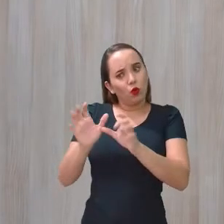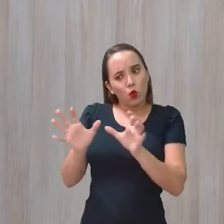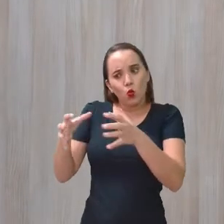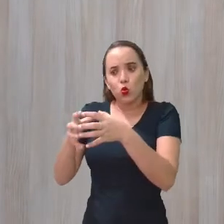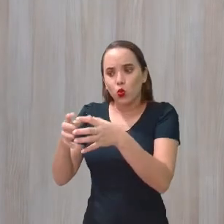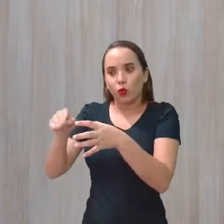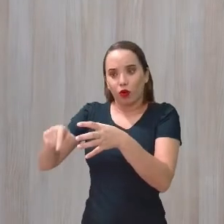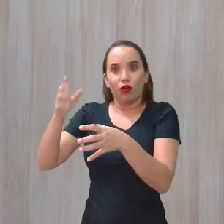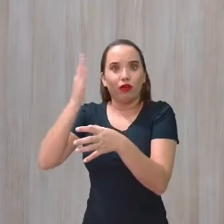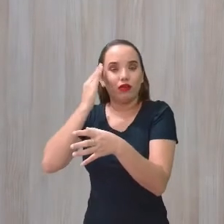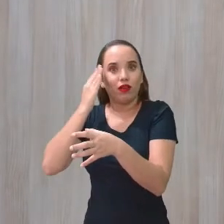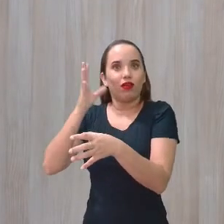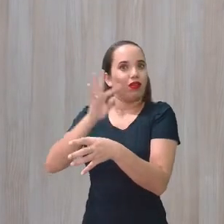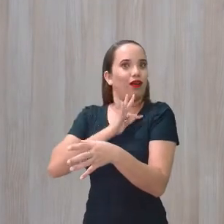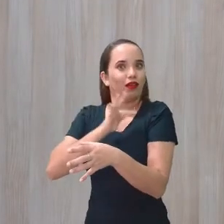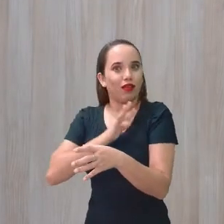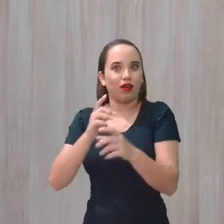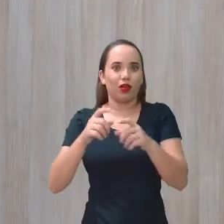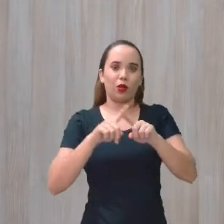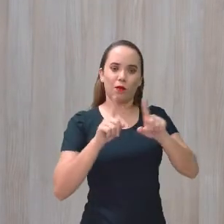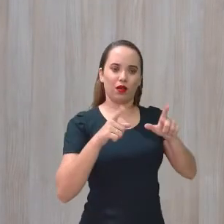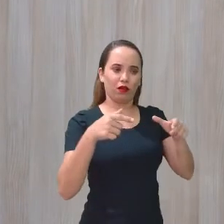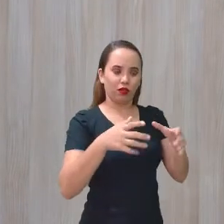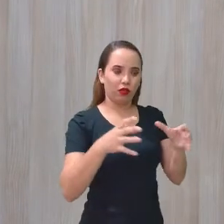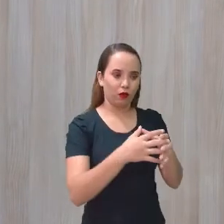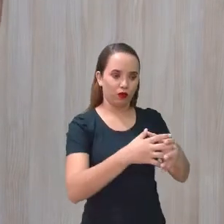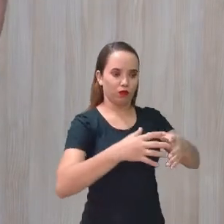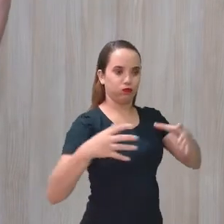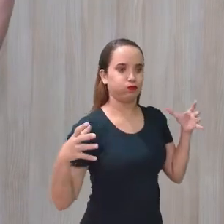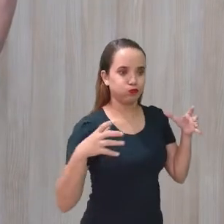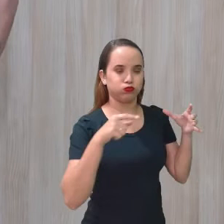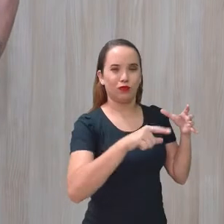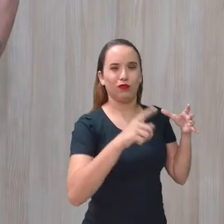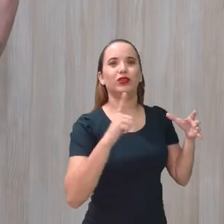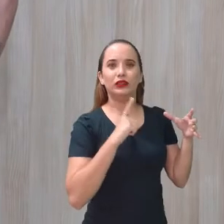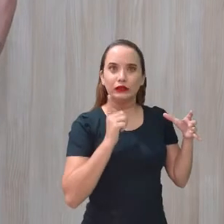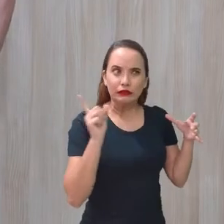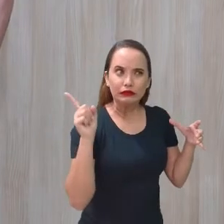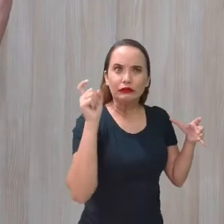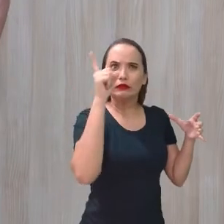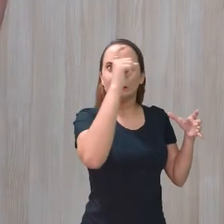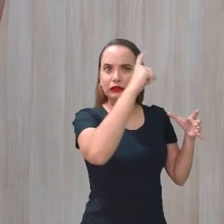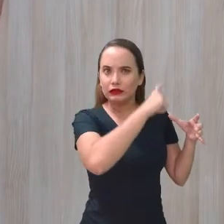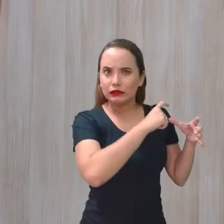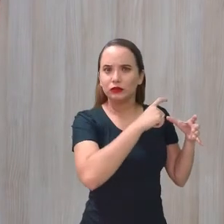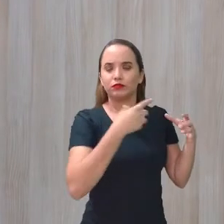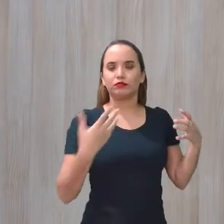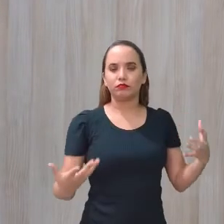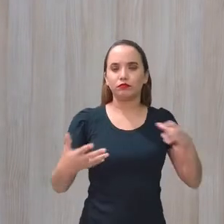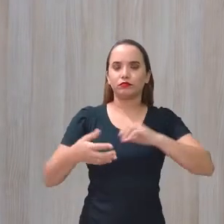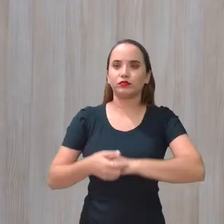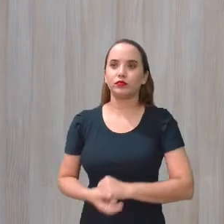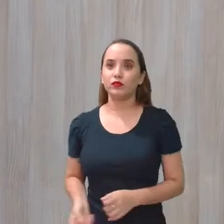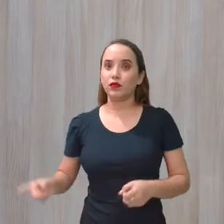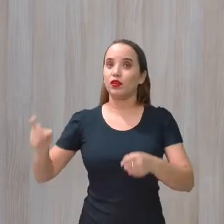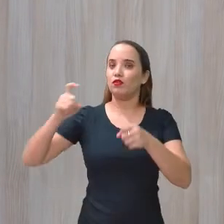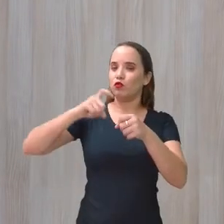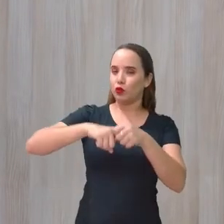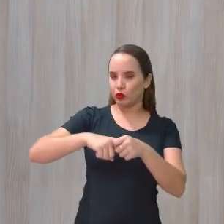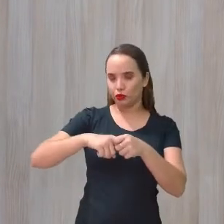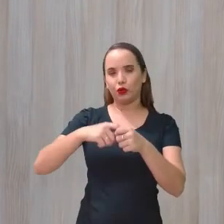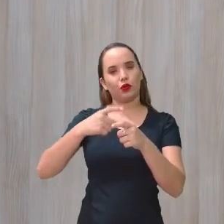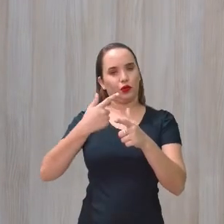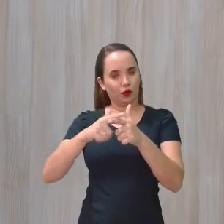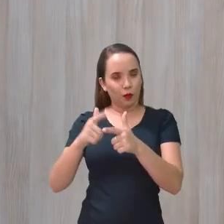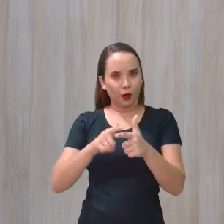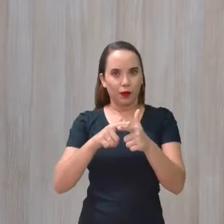não compreendeu a técnica e vai ter muita dificuldade, certo? Então, voltando àquele problema inicial da aula, a gente tem o